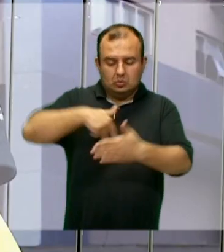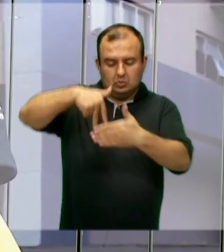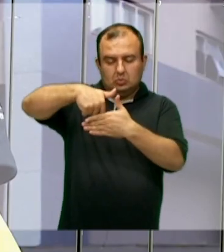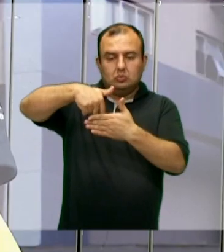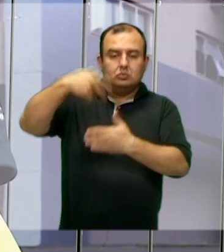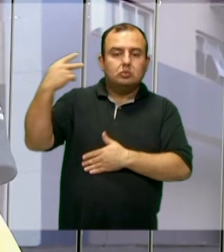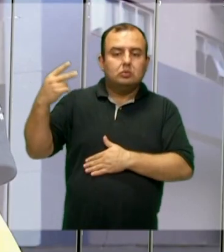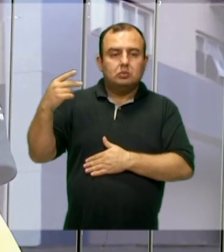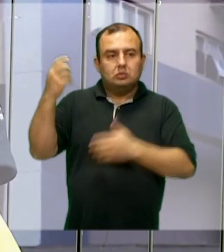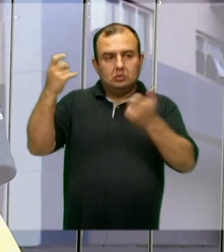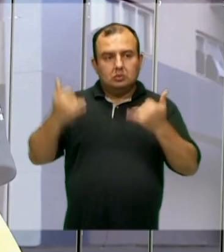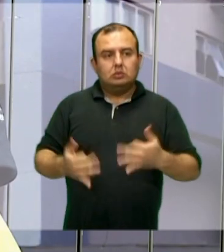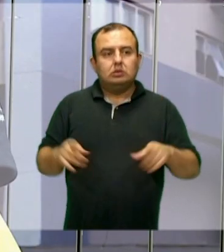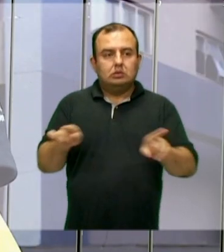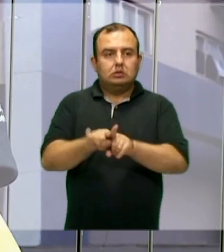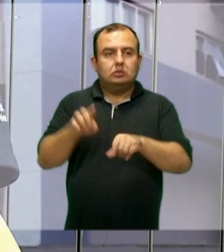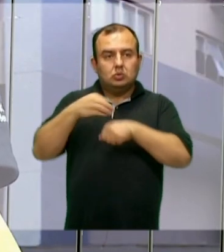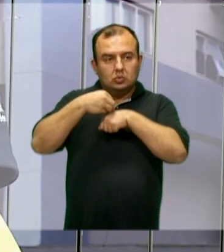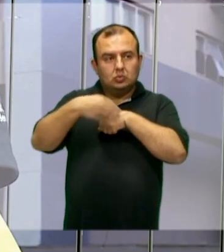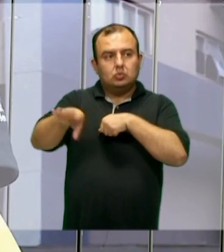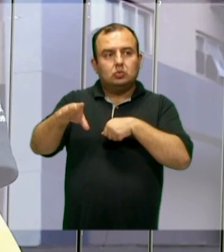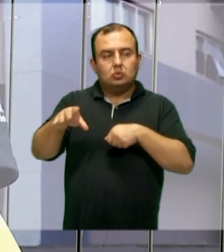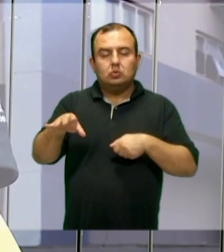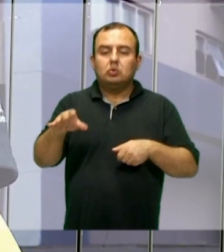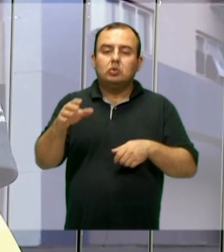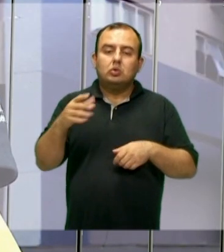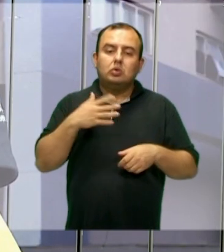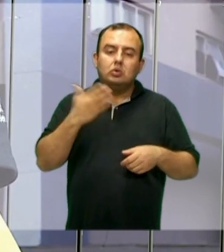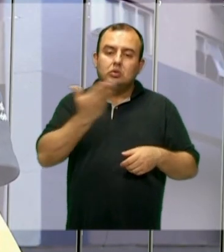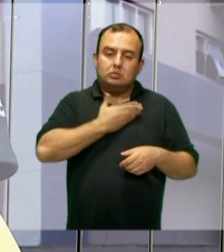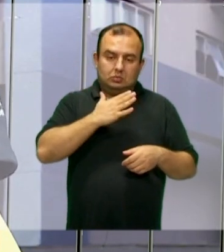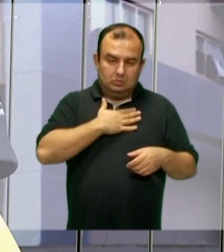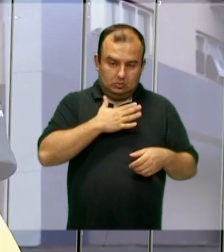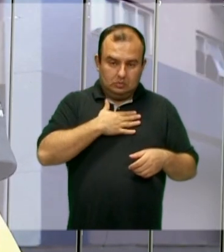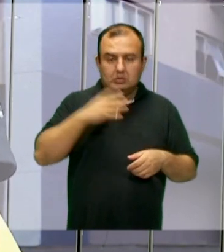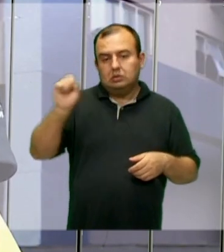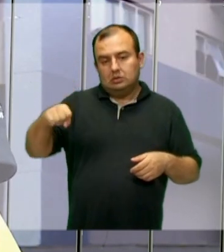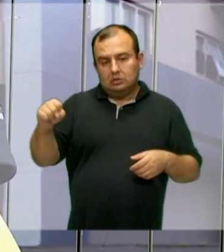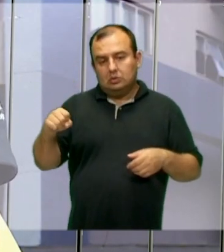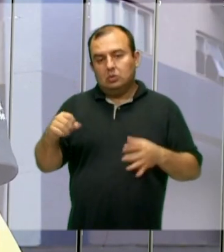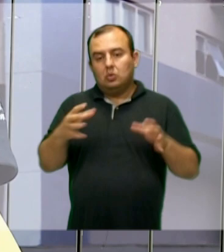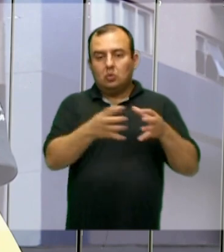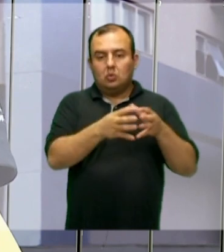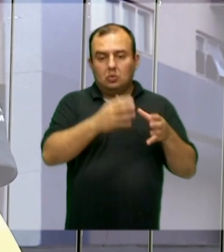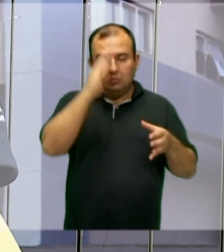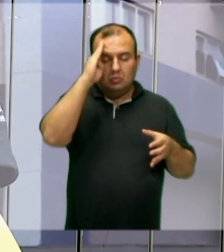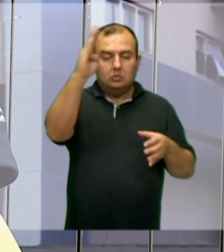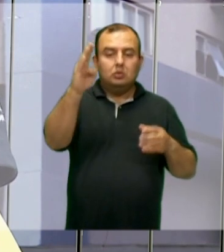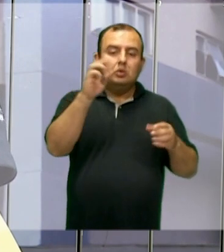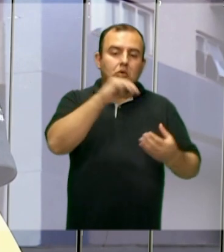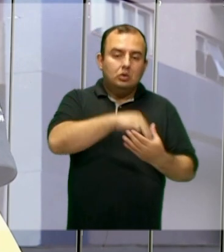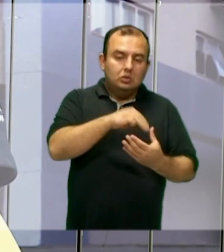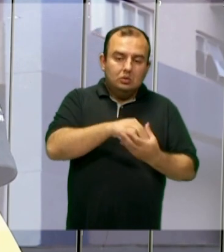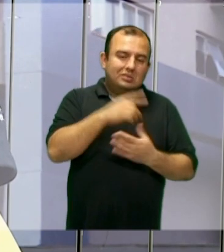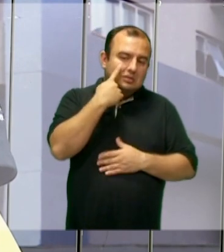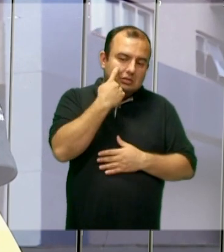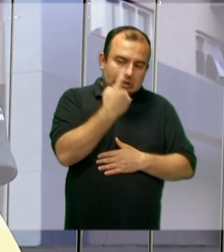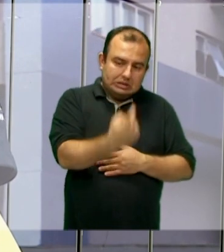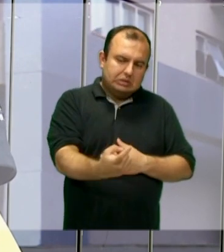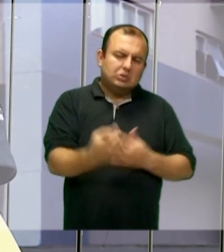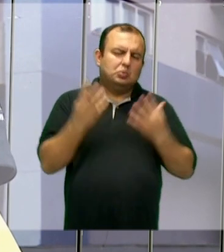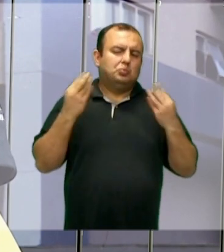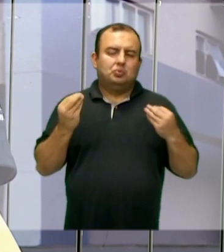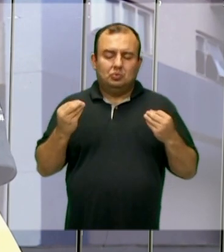tribuna, foram sugestões e indicações de amigos meus. Ah, é? Sim, o pessoal, principalmente da Univale, né, se interessa muito por